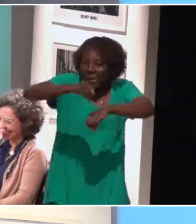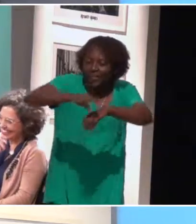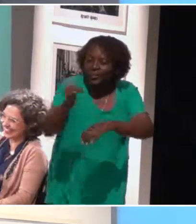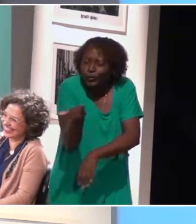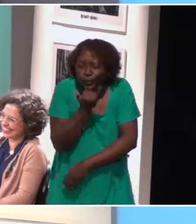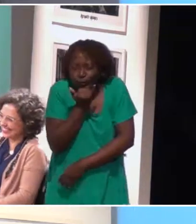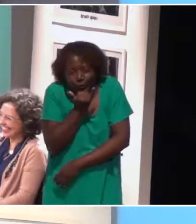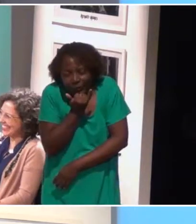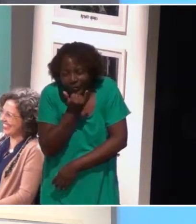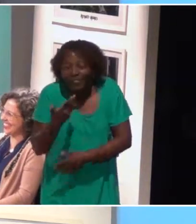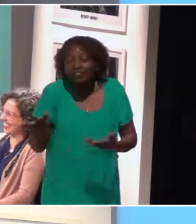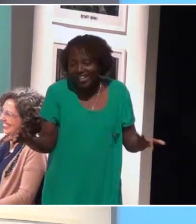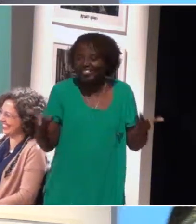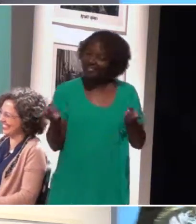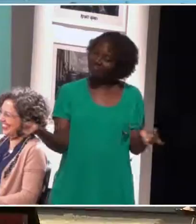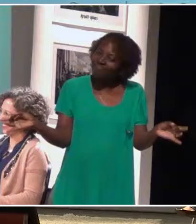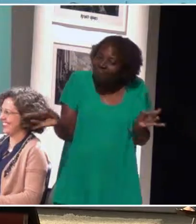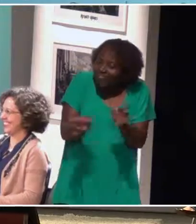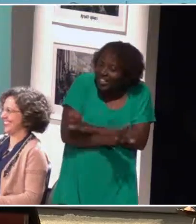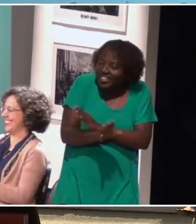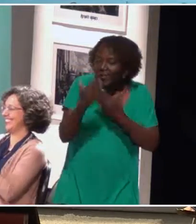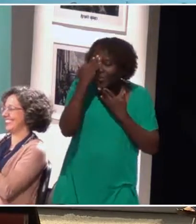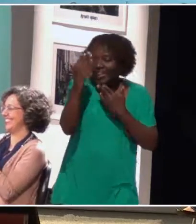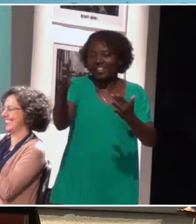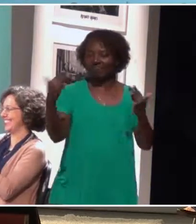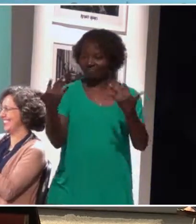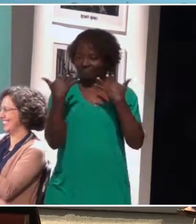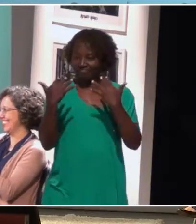Desculpa, gente, mas é isso. A gente se empolga. Obrigada.